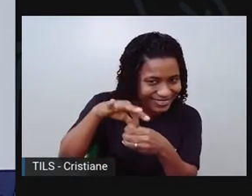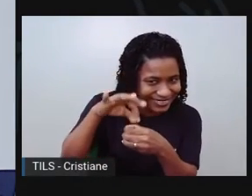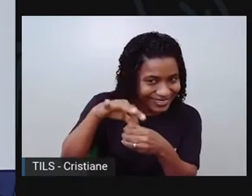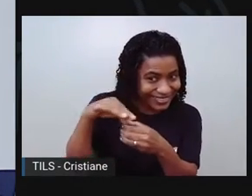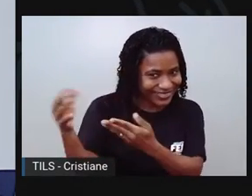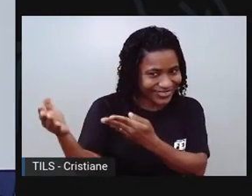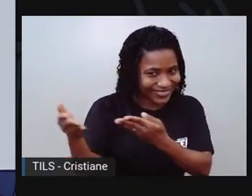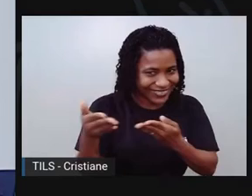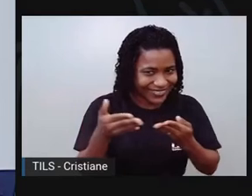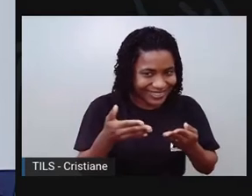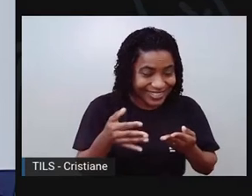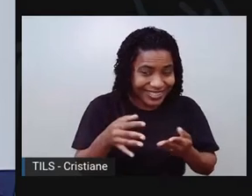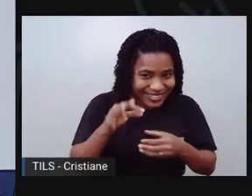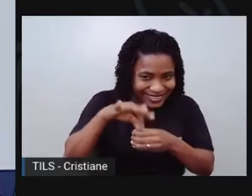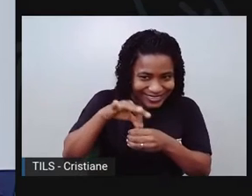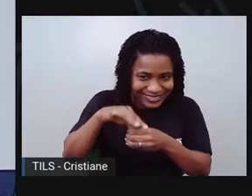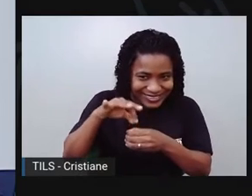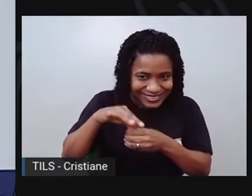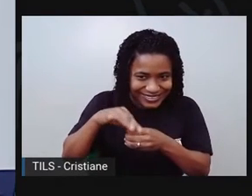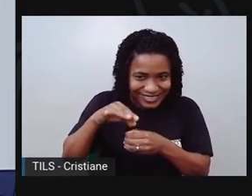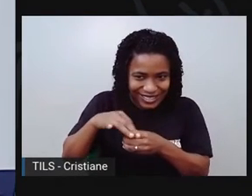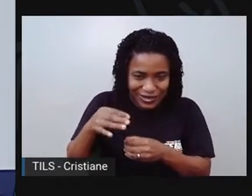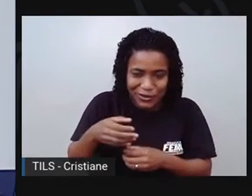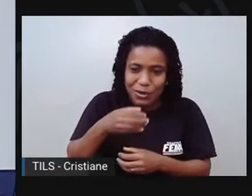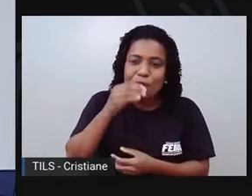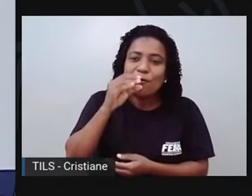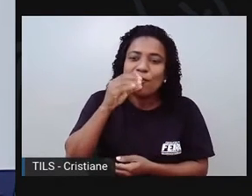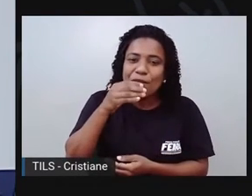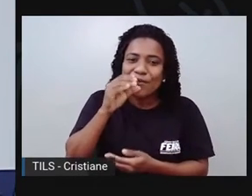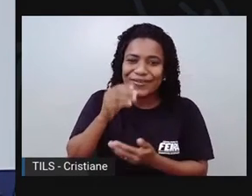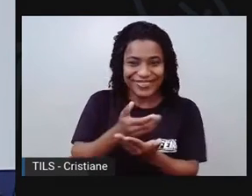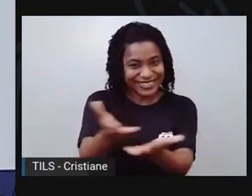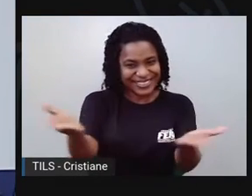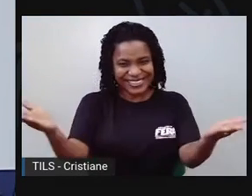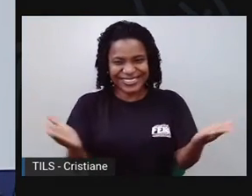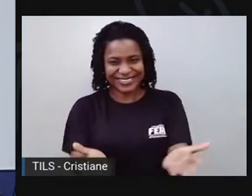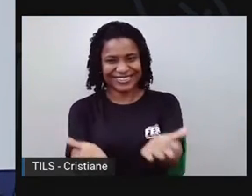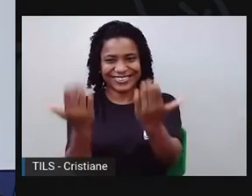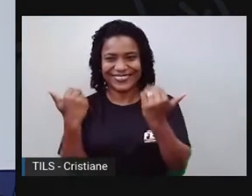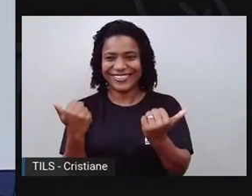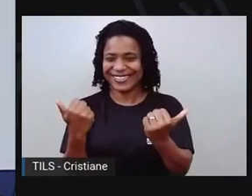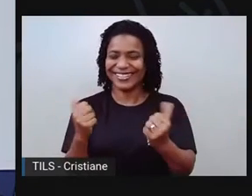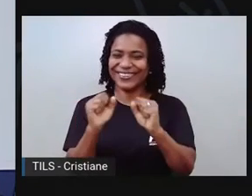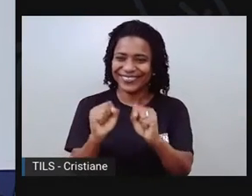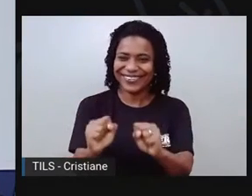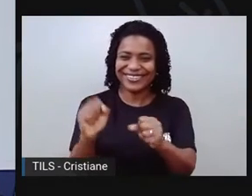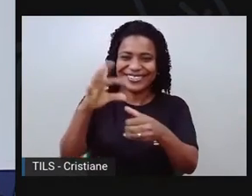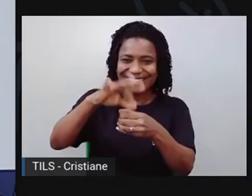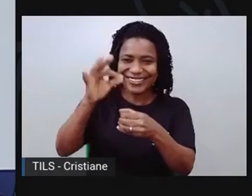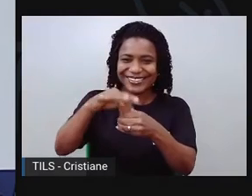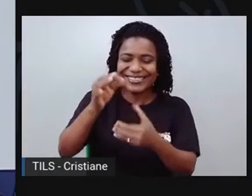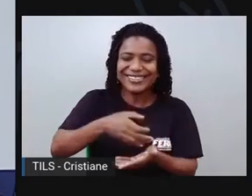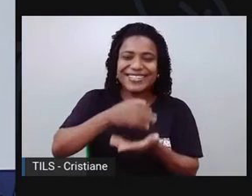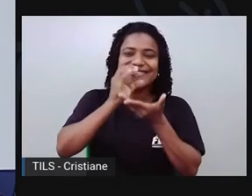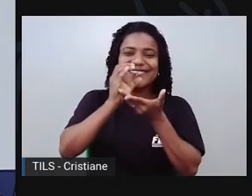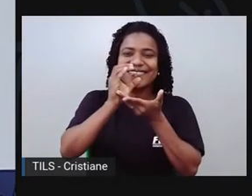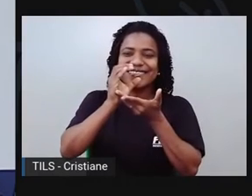chá comigo? Pois então vocês estão todos convidados, todas convidadas, para o nosso chá